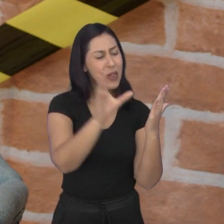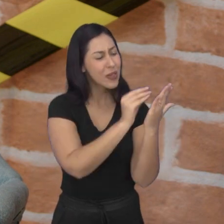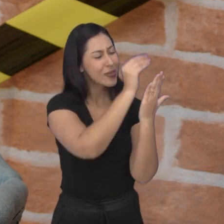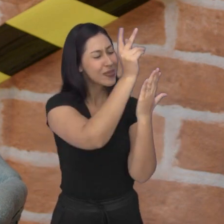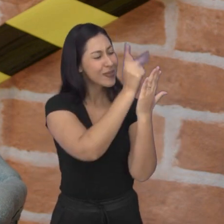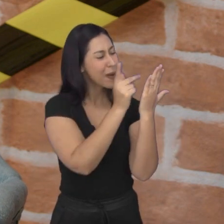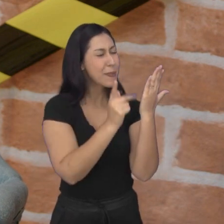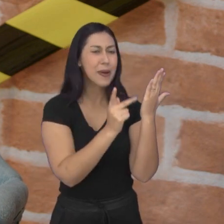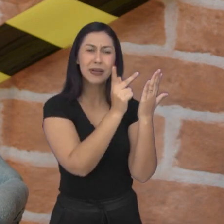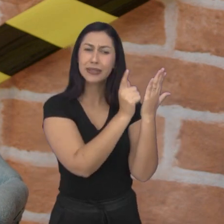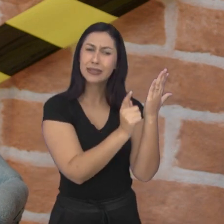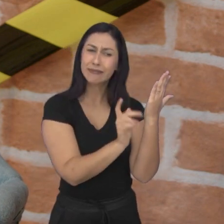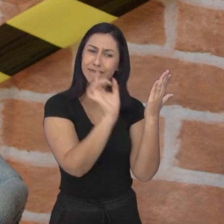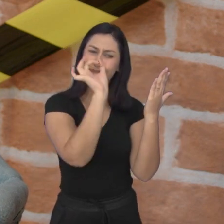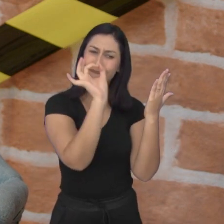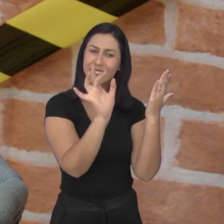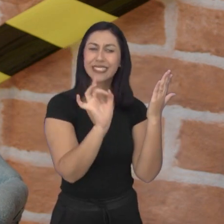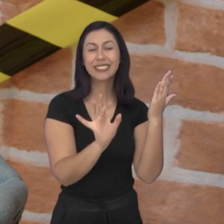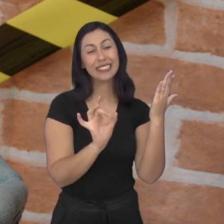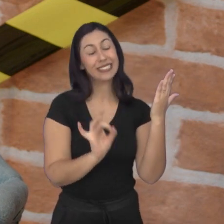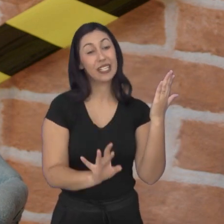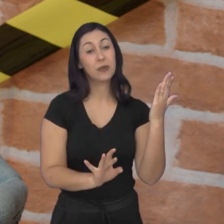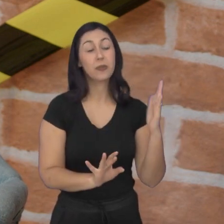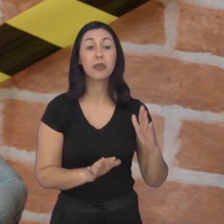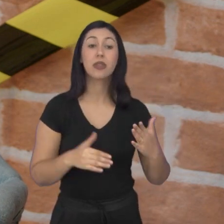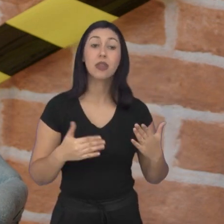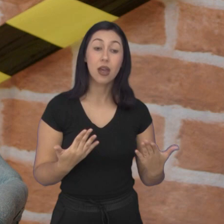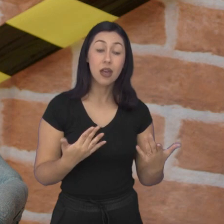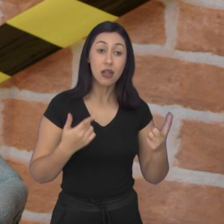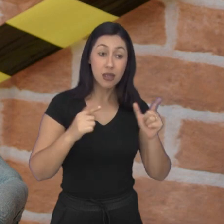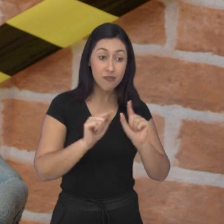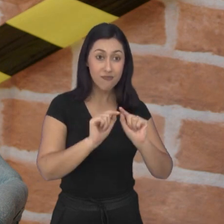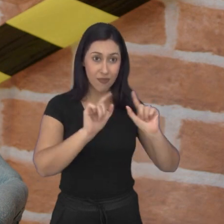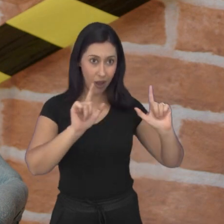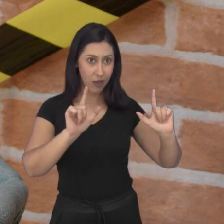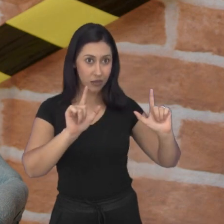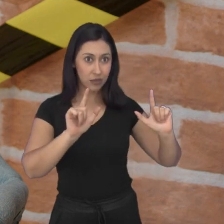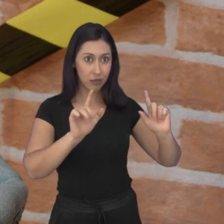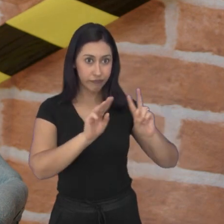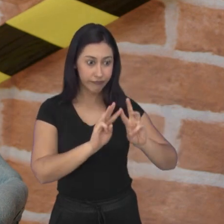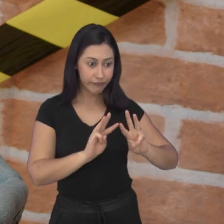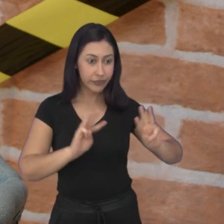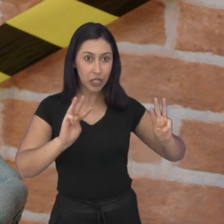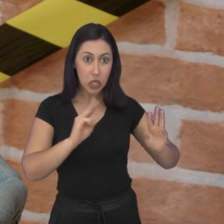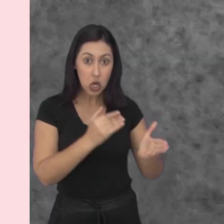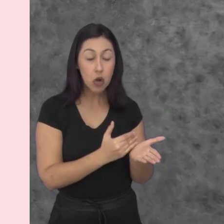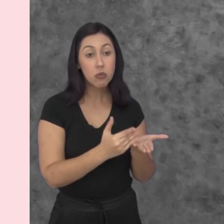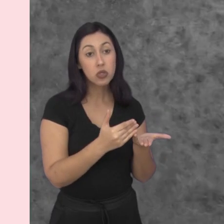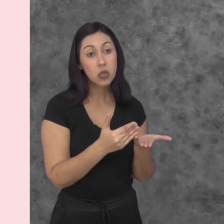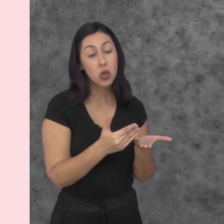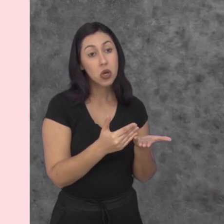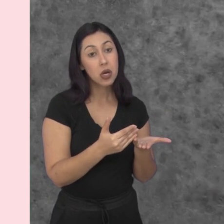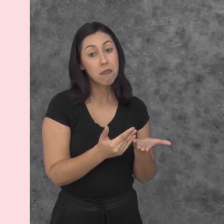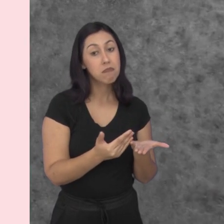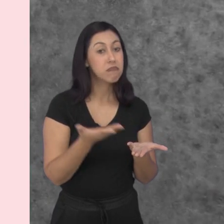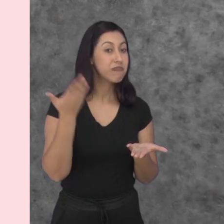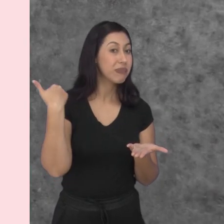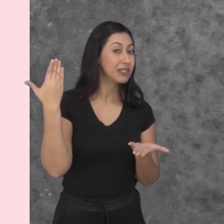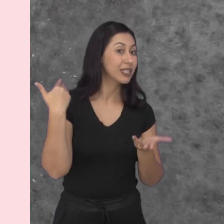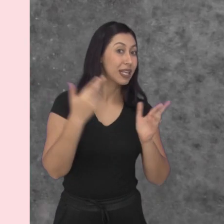muito especial para mim. Quando Pinturas pra Ninguém começou, não tinha essas cores que hoje em dia são até